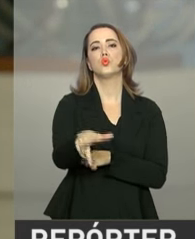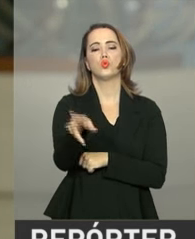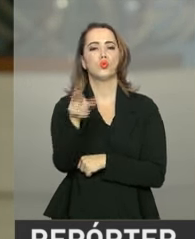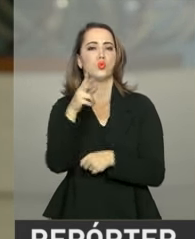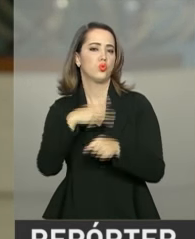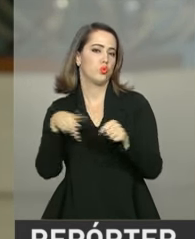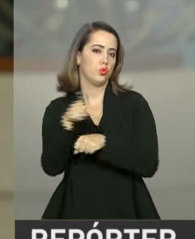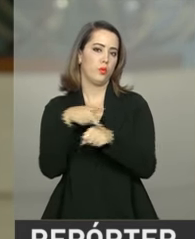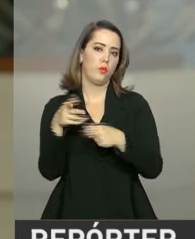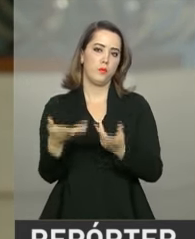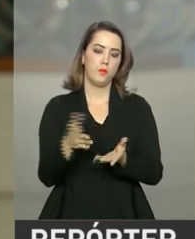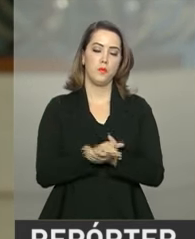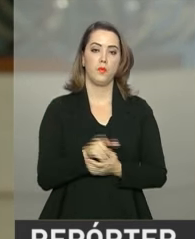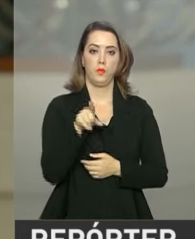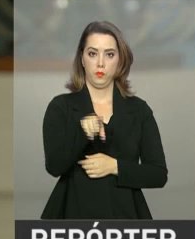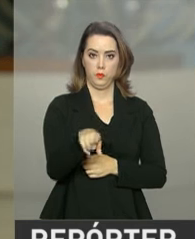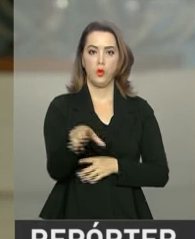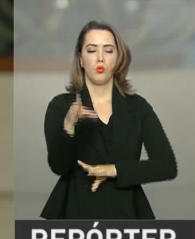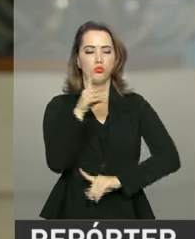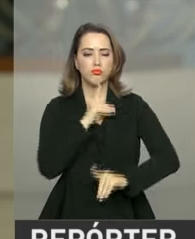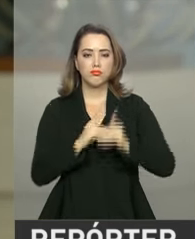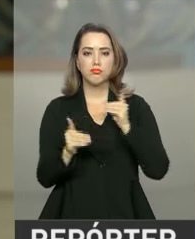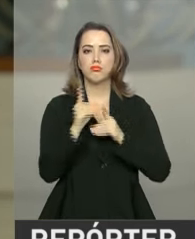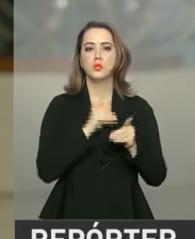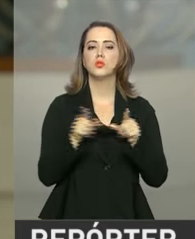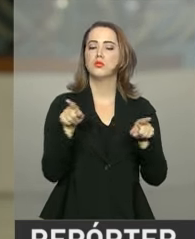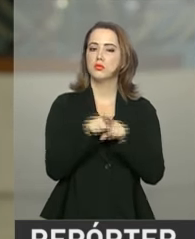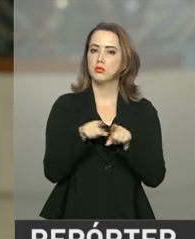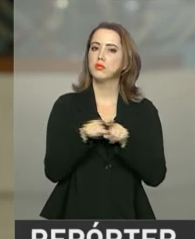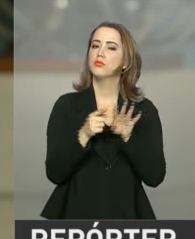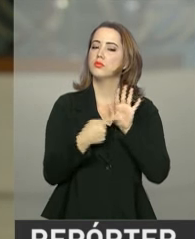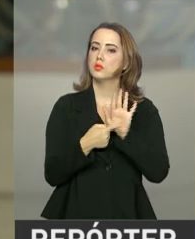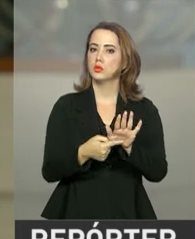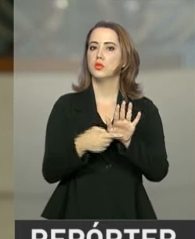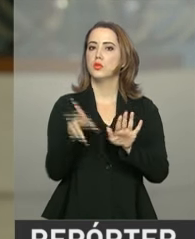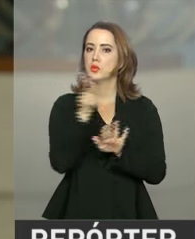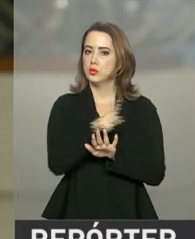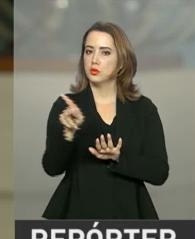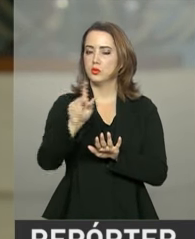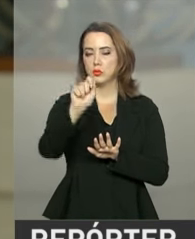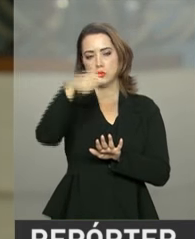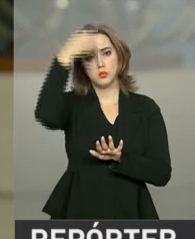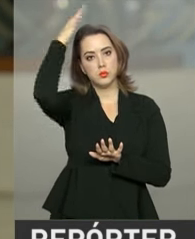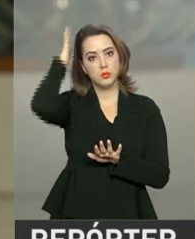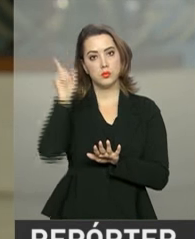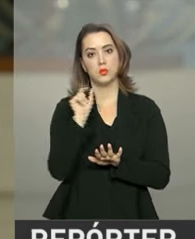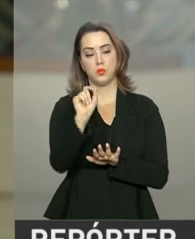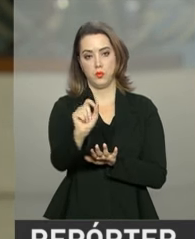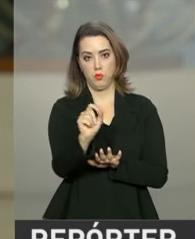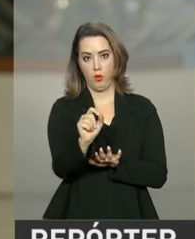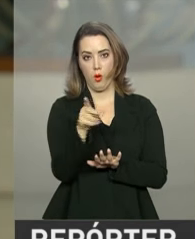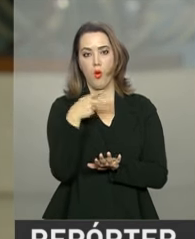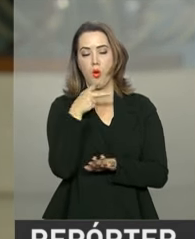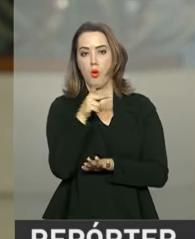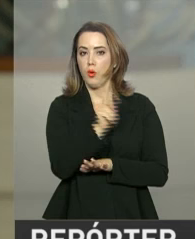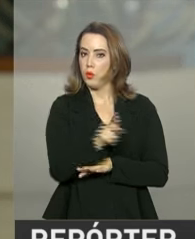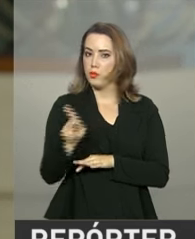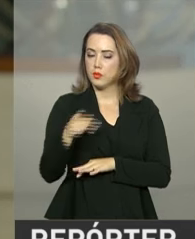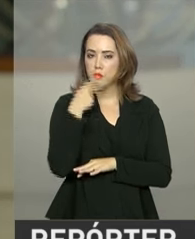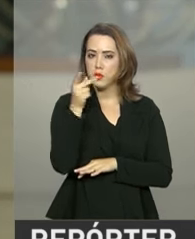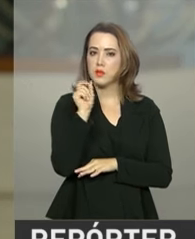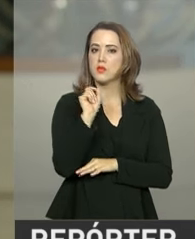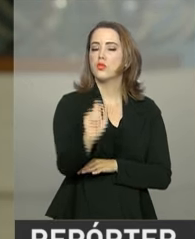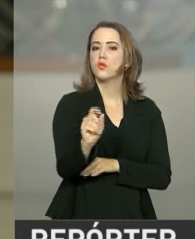também discutidos, apresentados durante o discurso do presidente em exercício Michel Temer. Nesse discurso, Temer